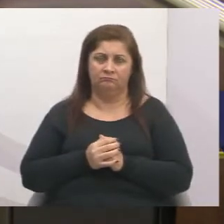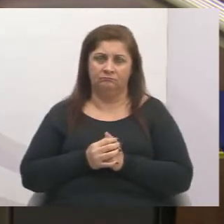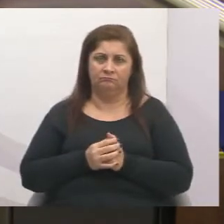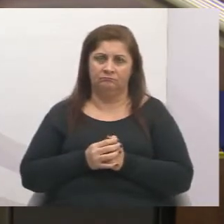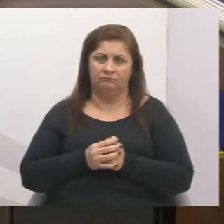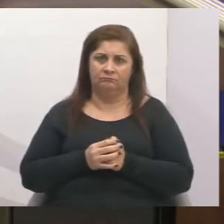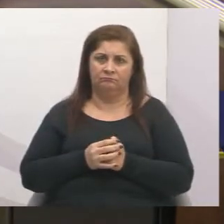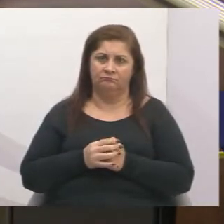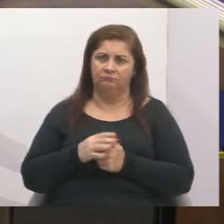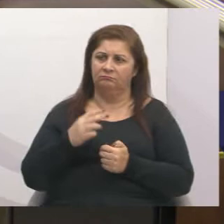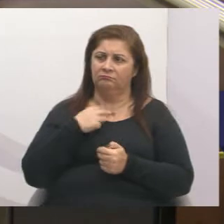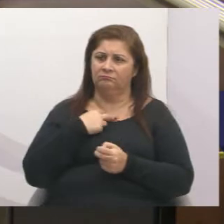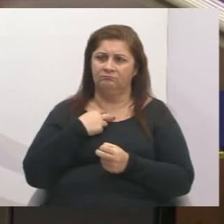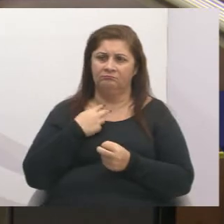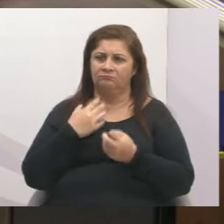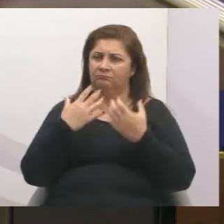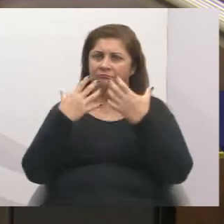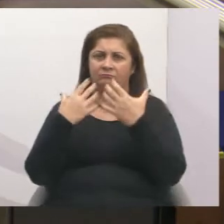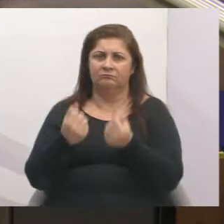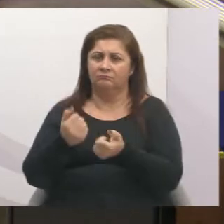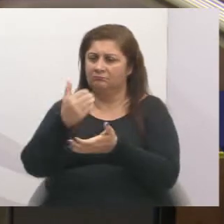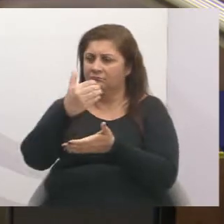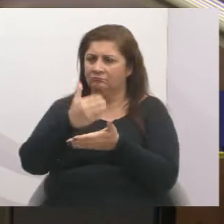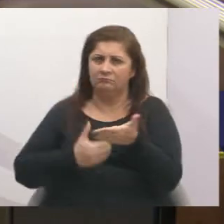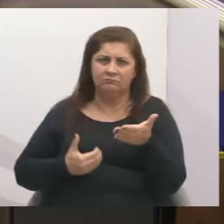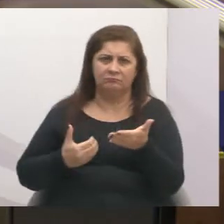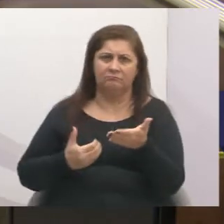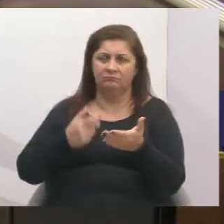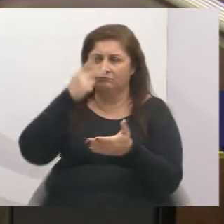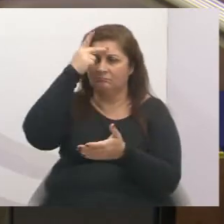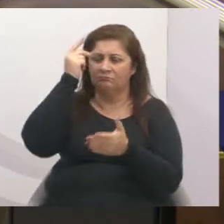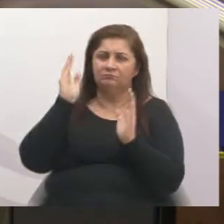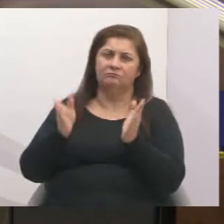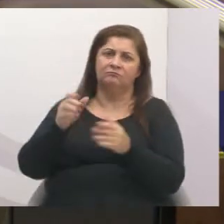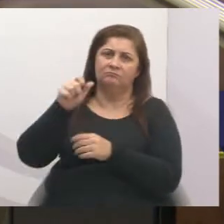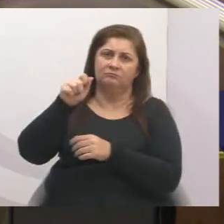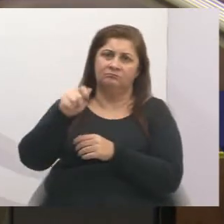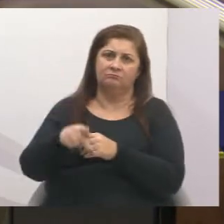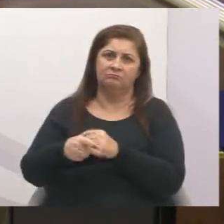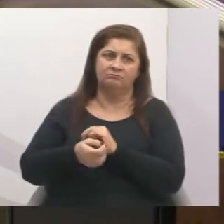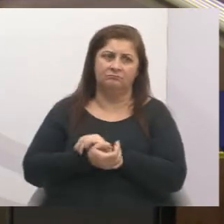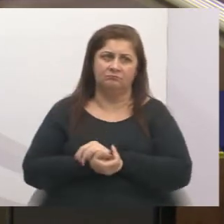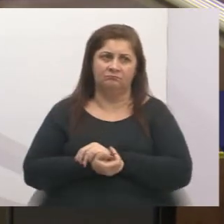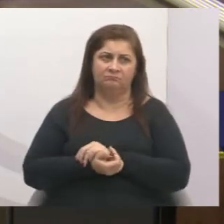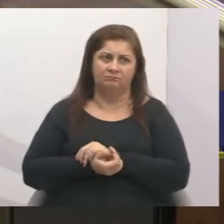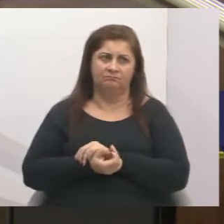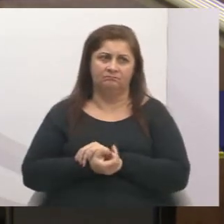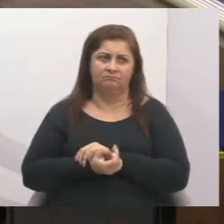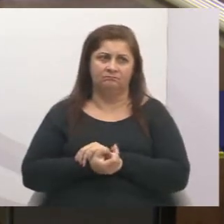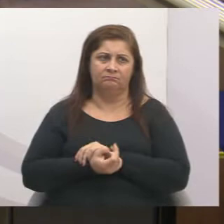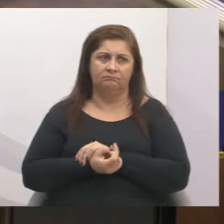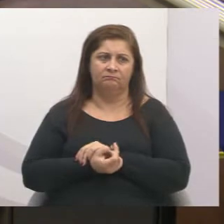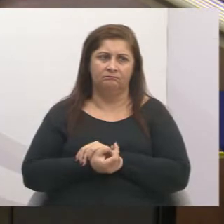de salário de inativo, mesmo que seja acima de 3 salários mínimos.